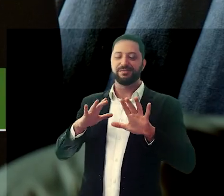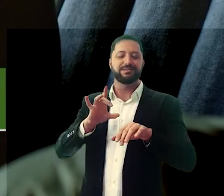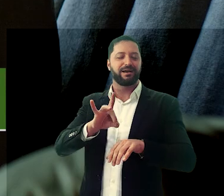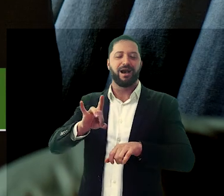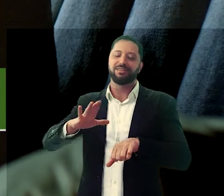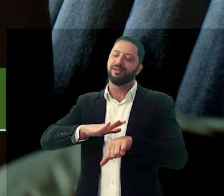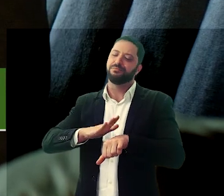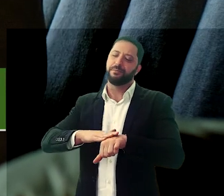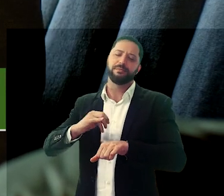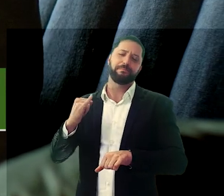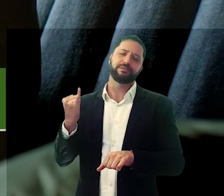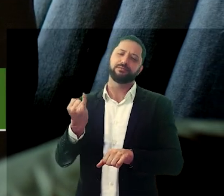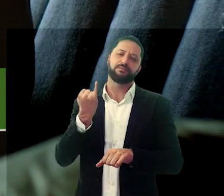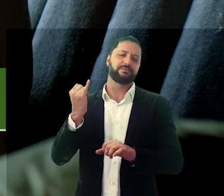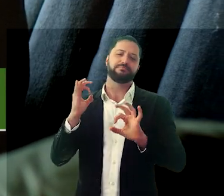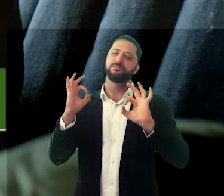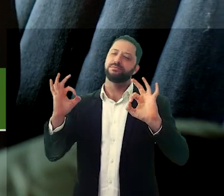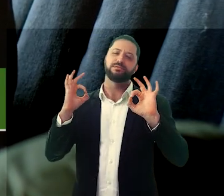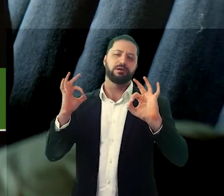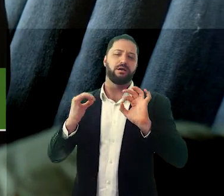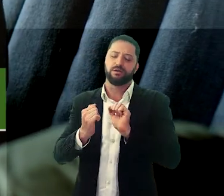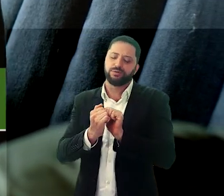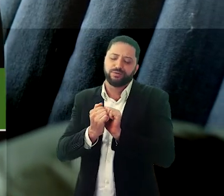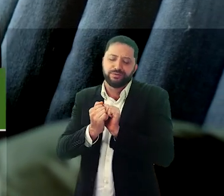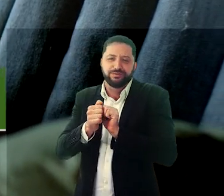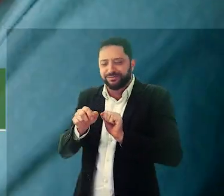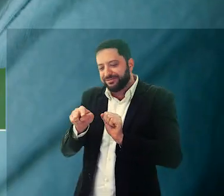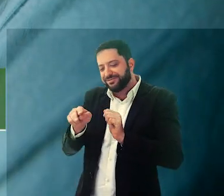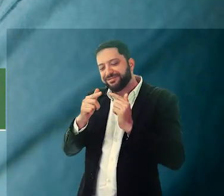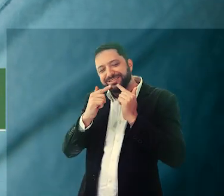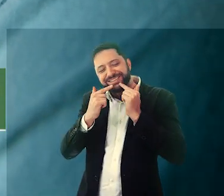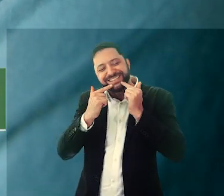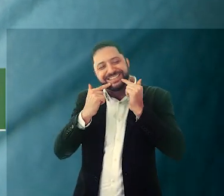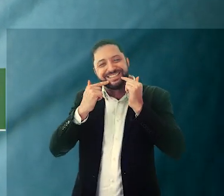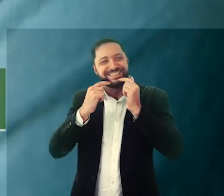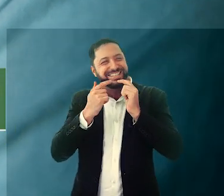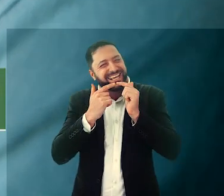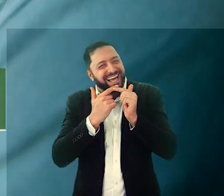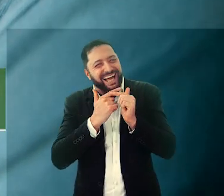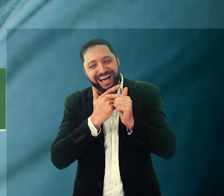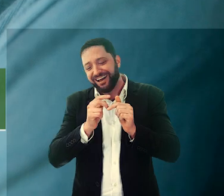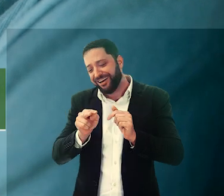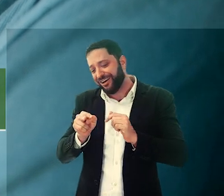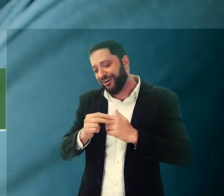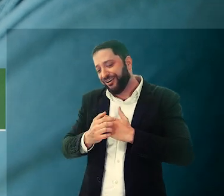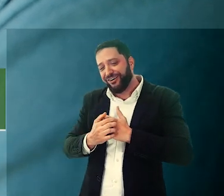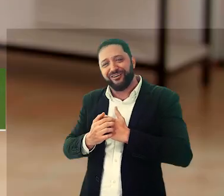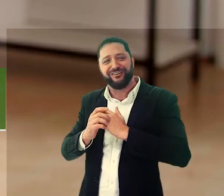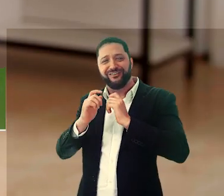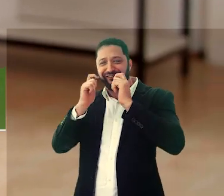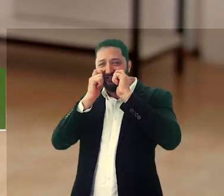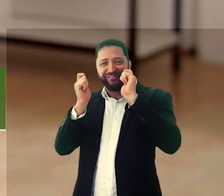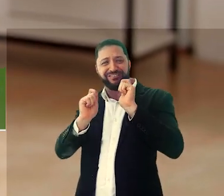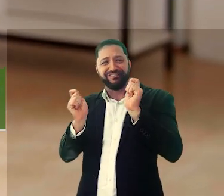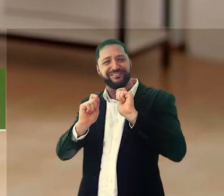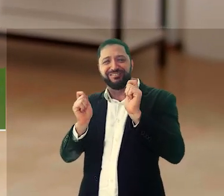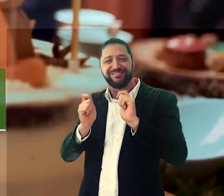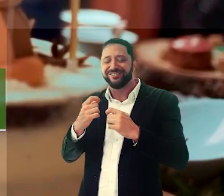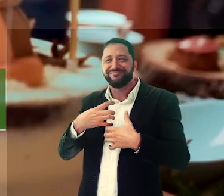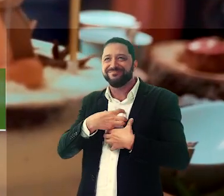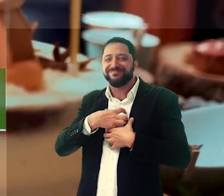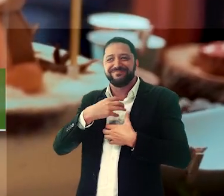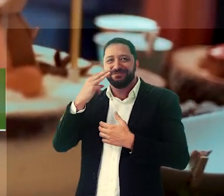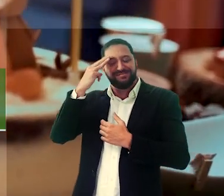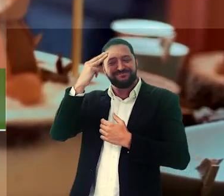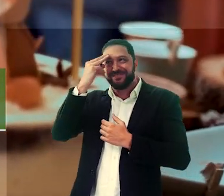cada momento é especial com o seu bebê. Os primeiros sorrisos, risadinhas e passos